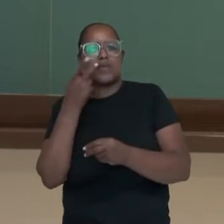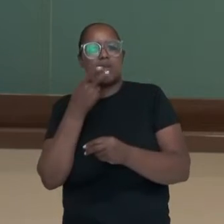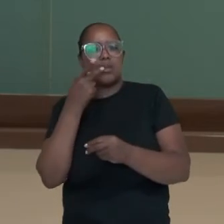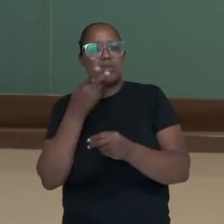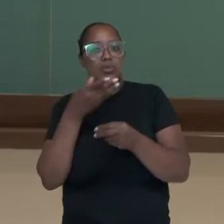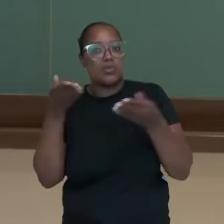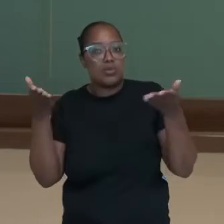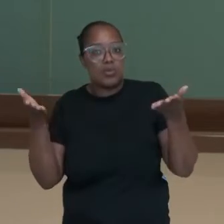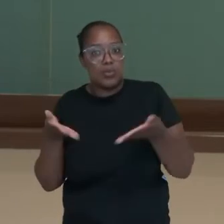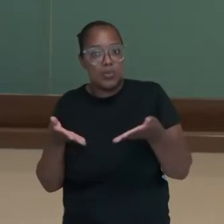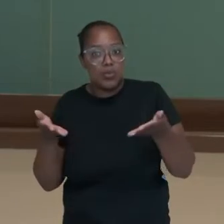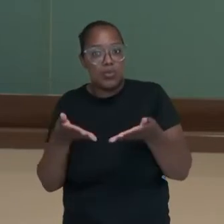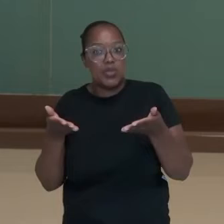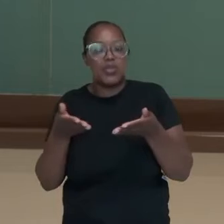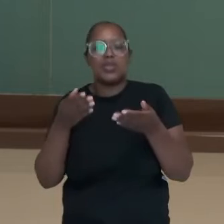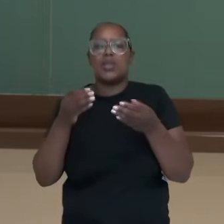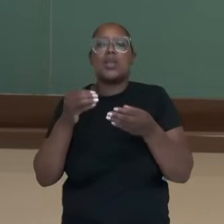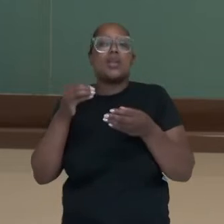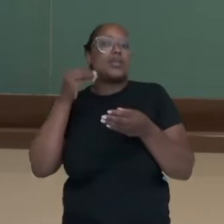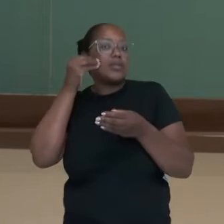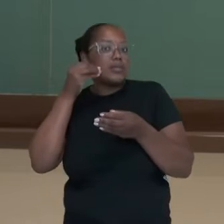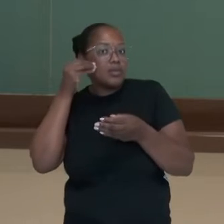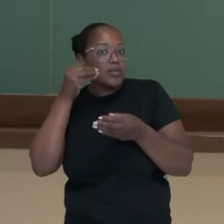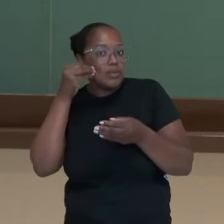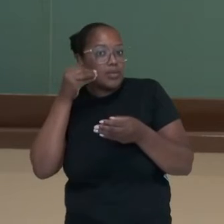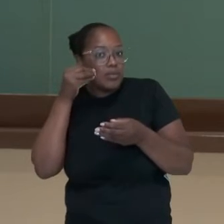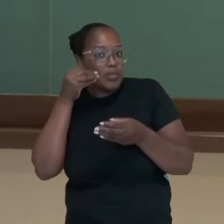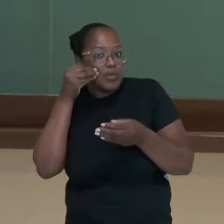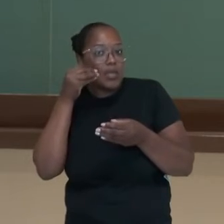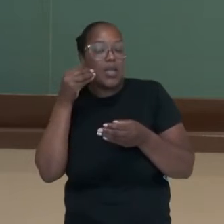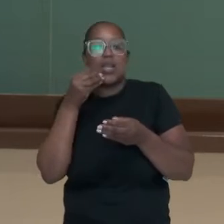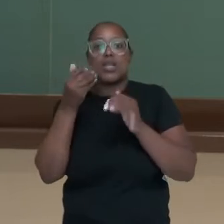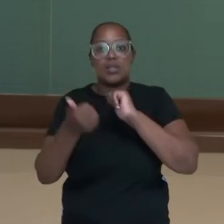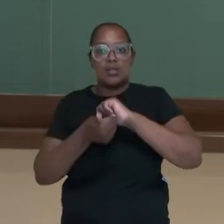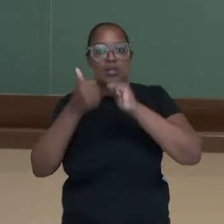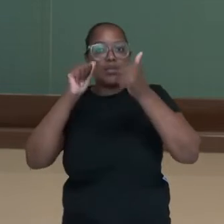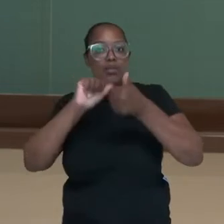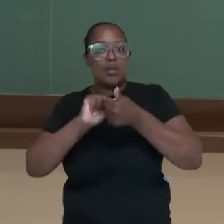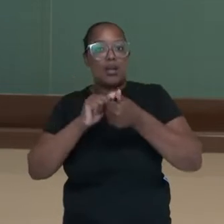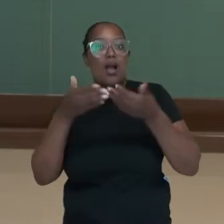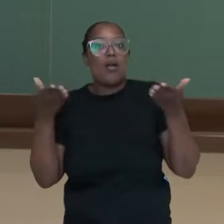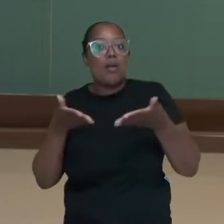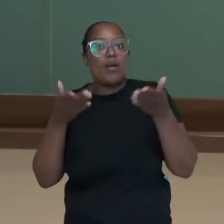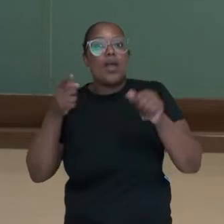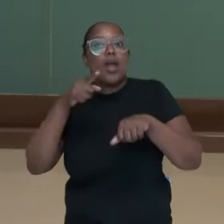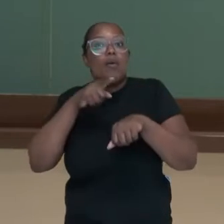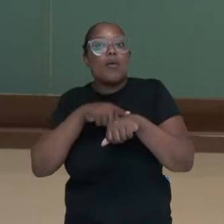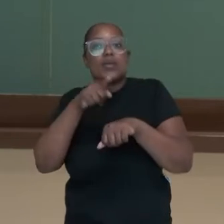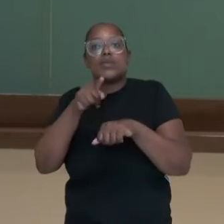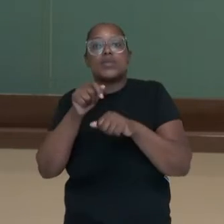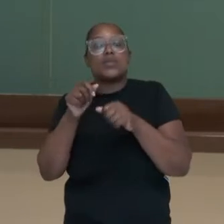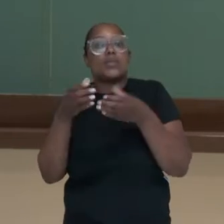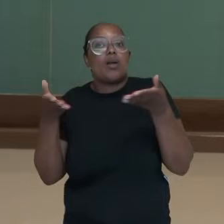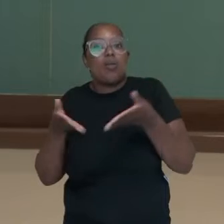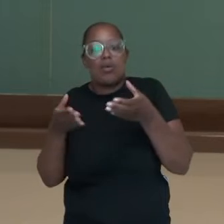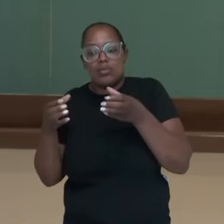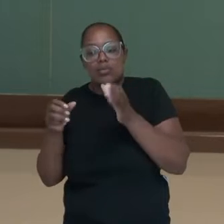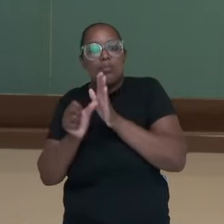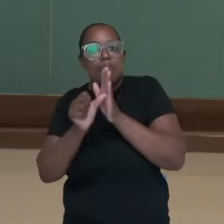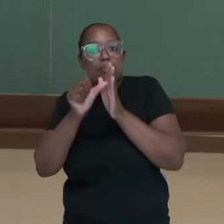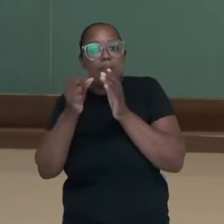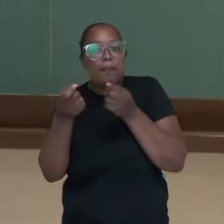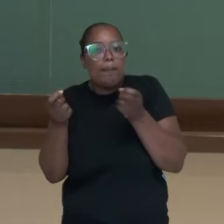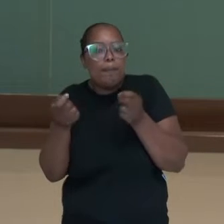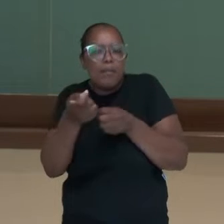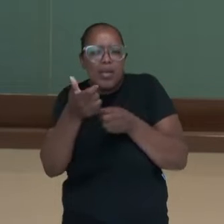esporte, ping-pong, tênis de mesa, é hora de vocês praticarem um pouquinho. Em pequenos grupos vocês farão uma